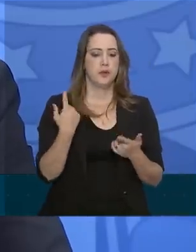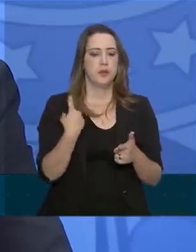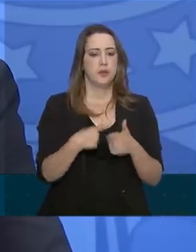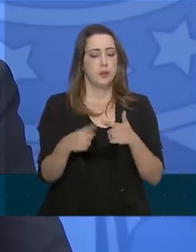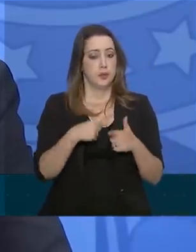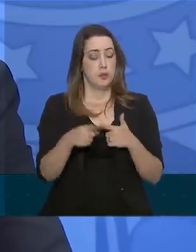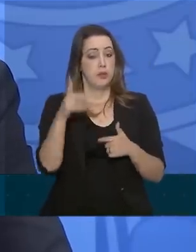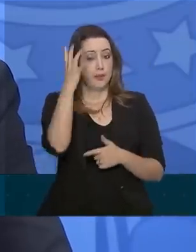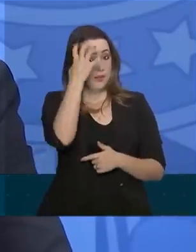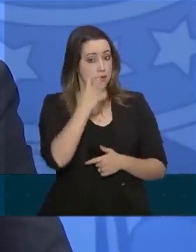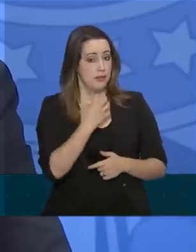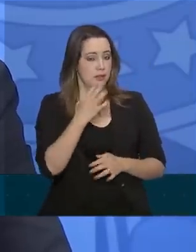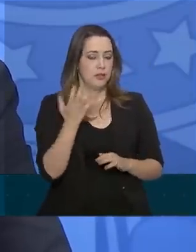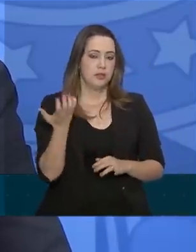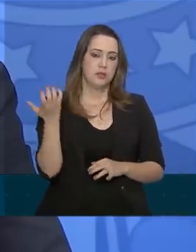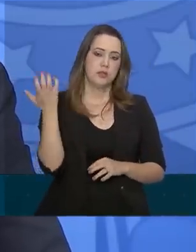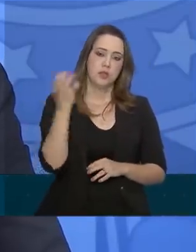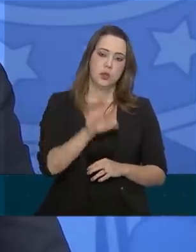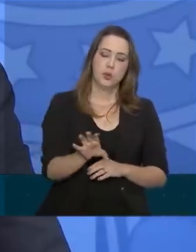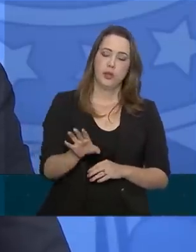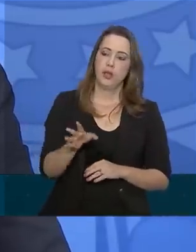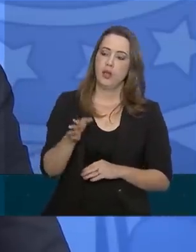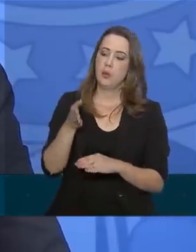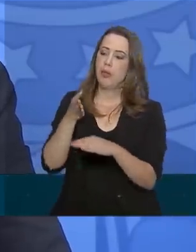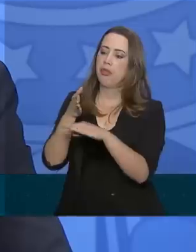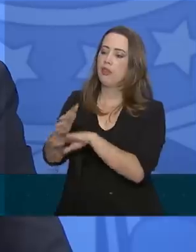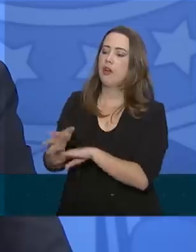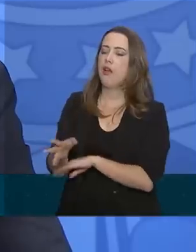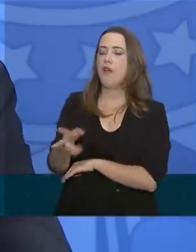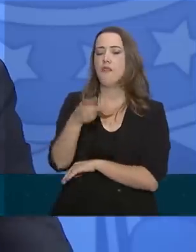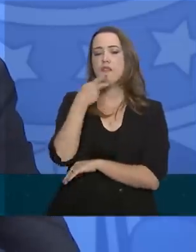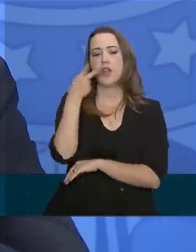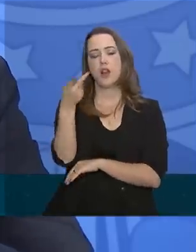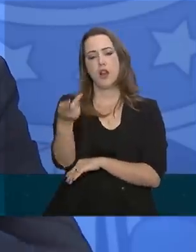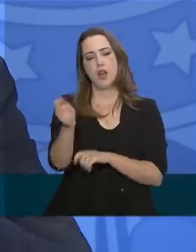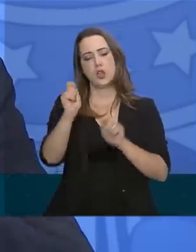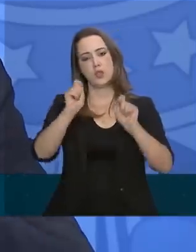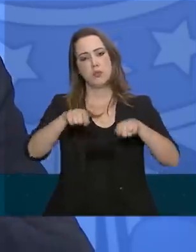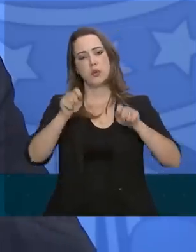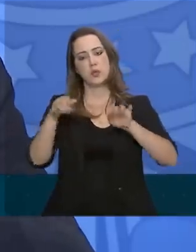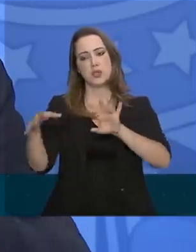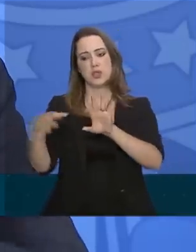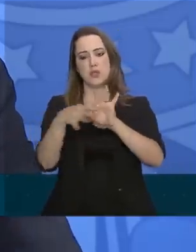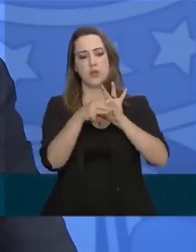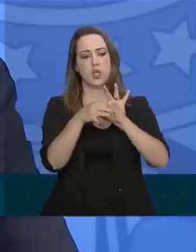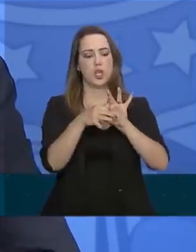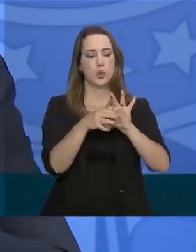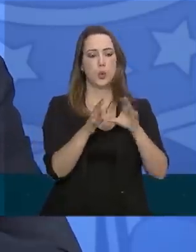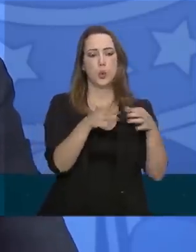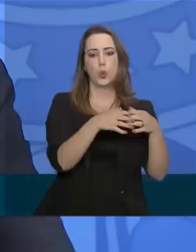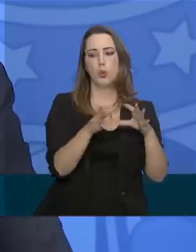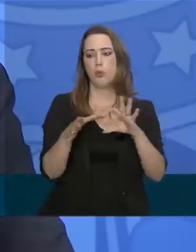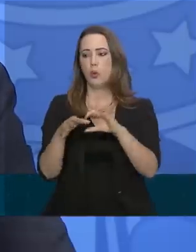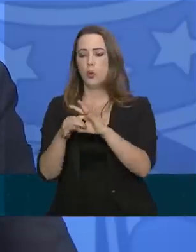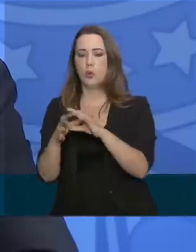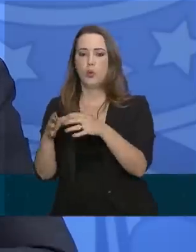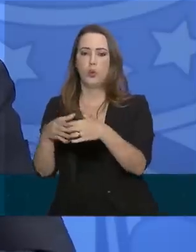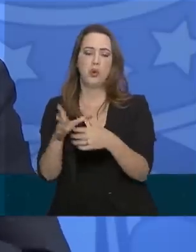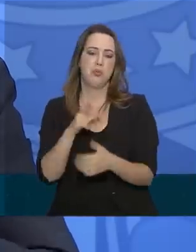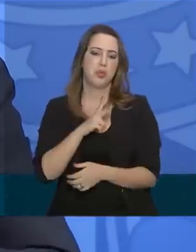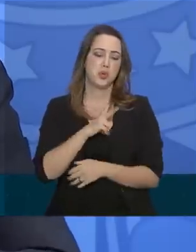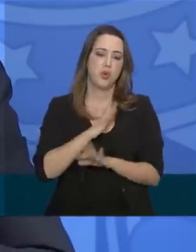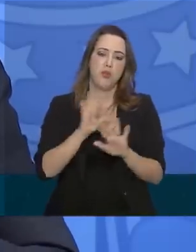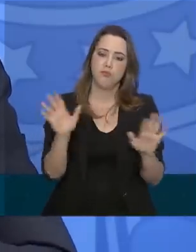grande e eu não quero inferir começa a falar de possíveis ligações com isso com aquilo é questões pessoais